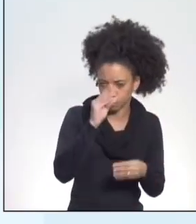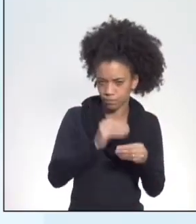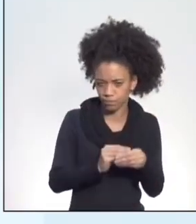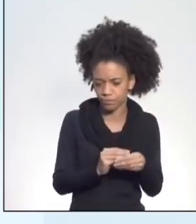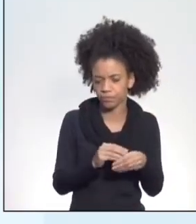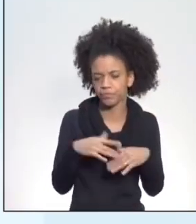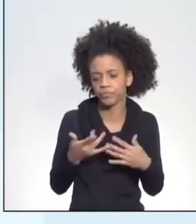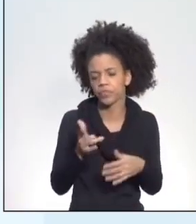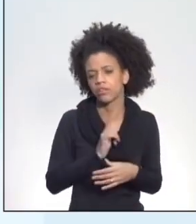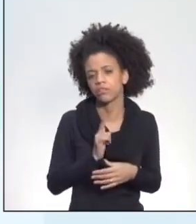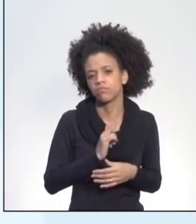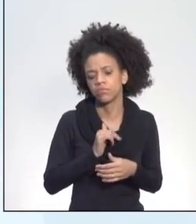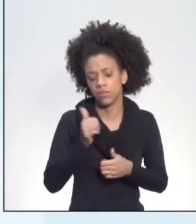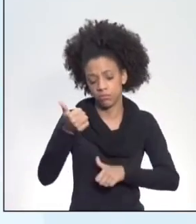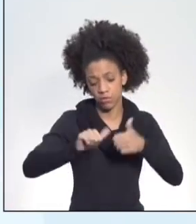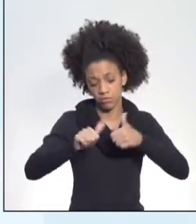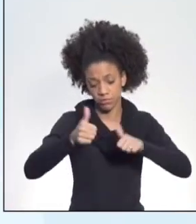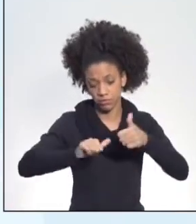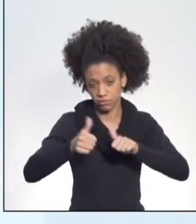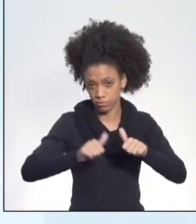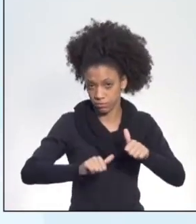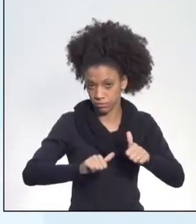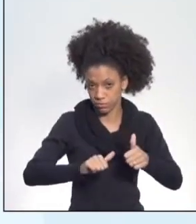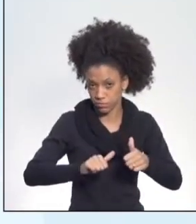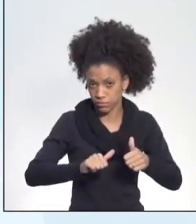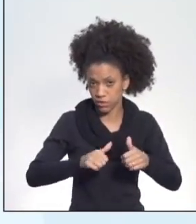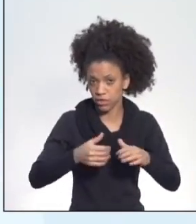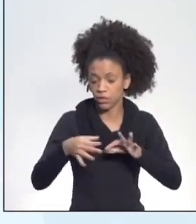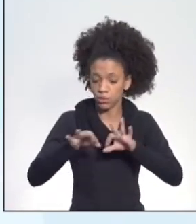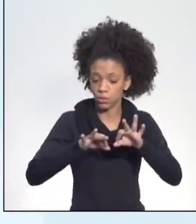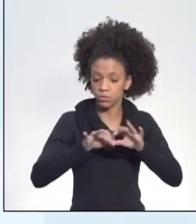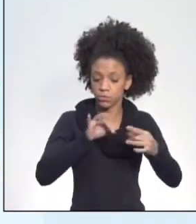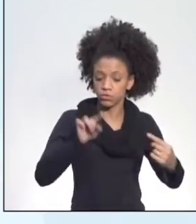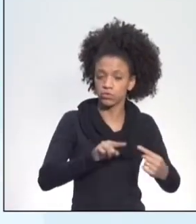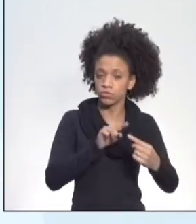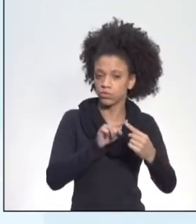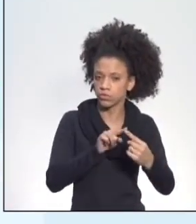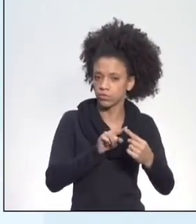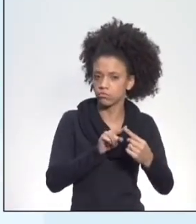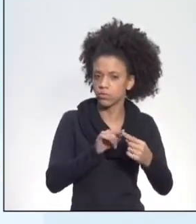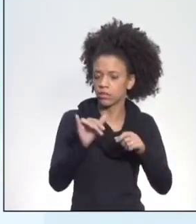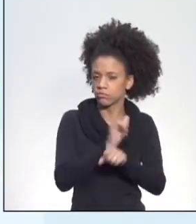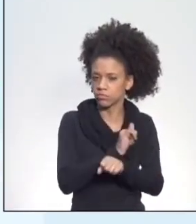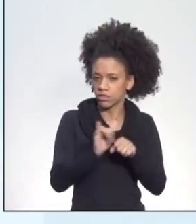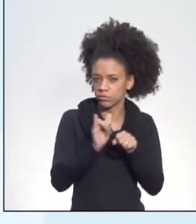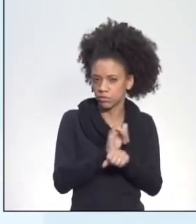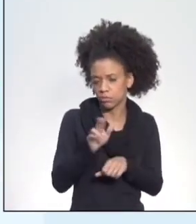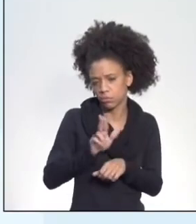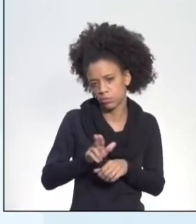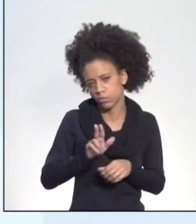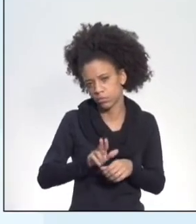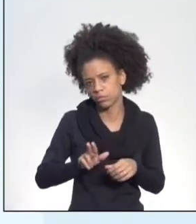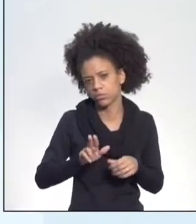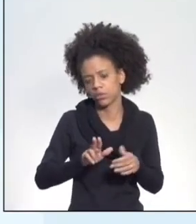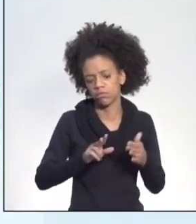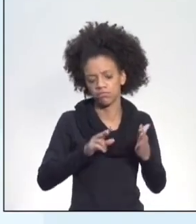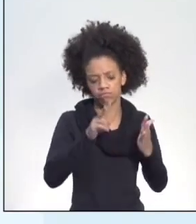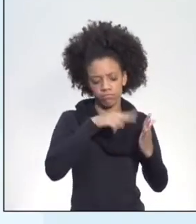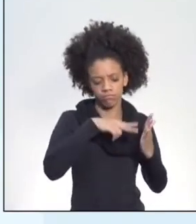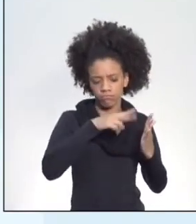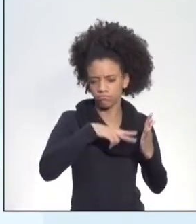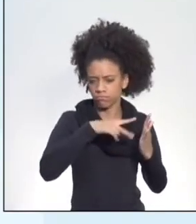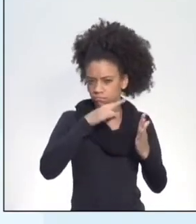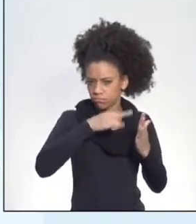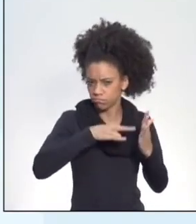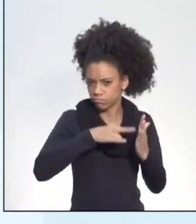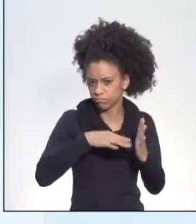nós teremos aí a avaliação da consecução de objetivos e metas, por meio de relatórios e análises críticas. Ou seja, a conclusão, na